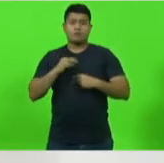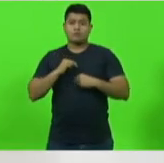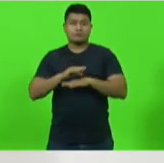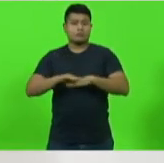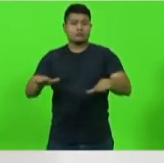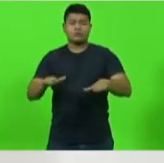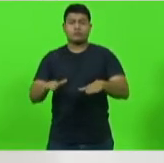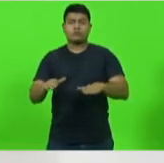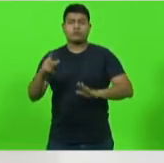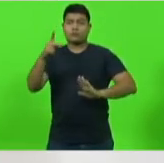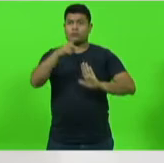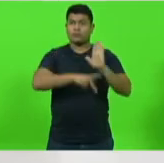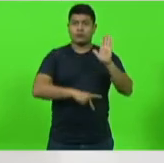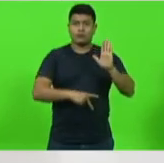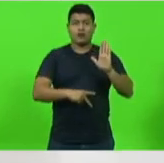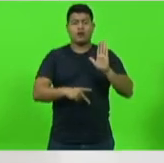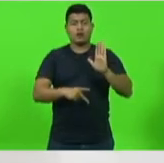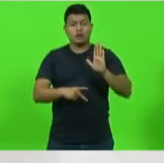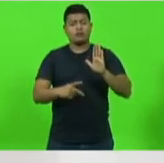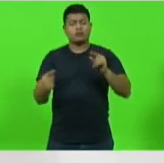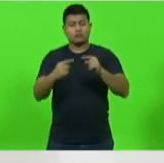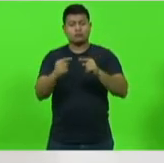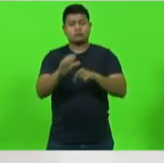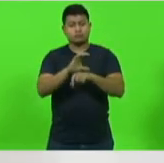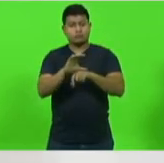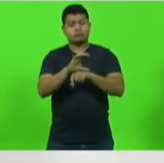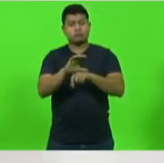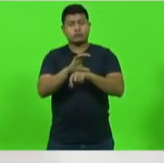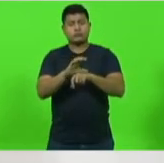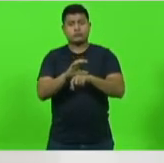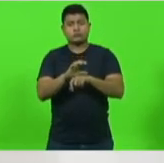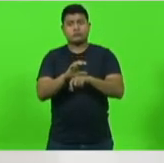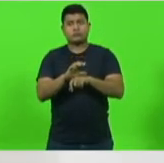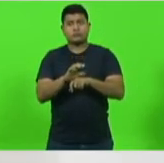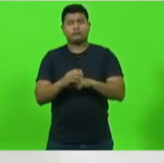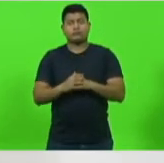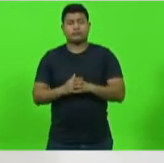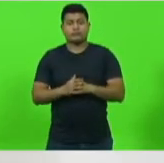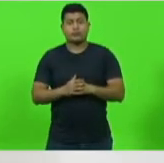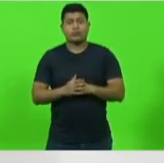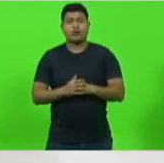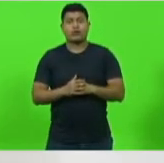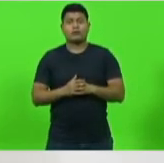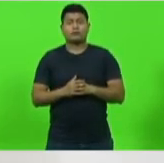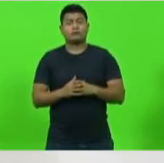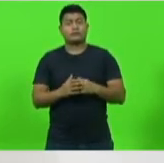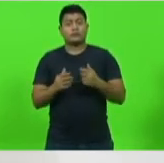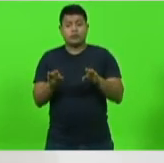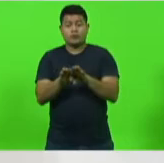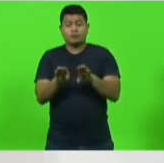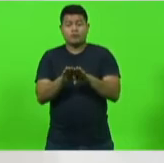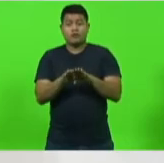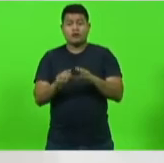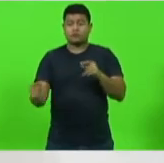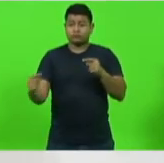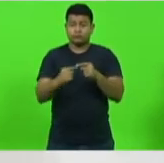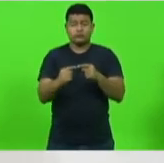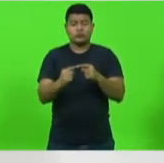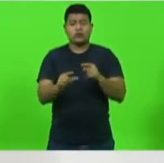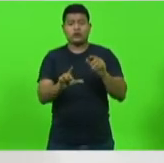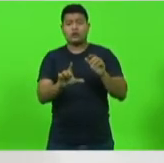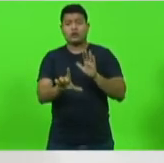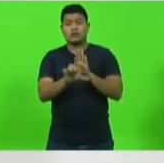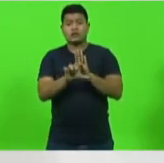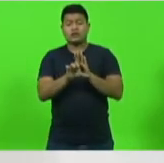mérito. O projeto é constitucional, o projeto é legal do aspecto da lei de responsabilidade fiscal, portanto, é uma questão de